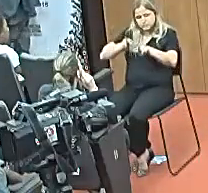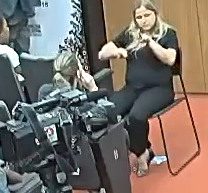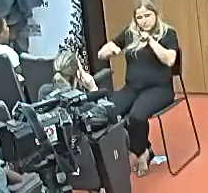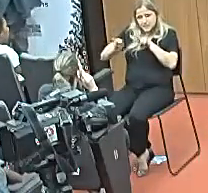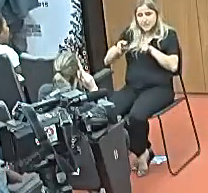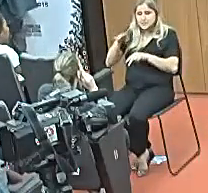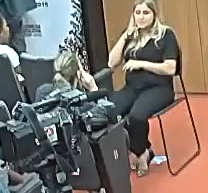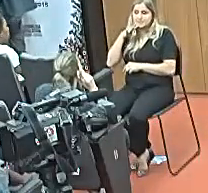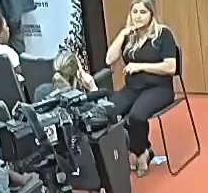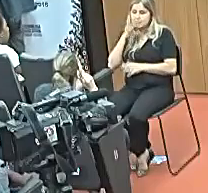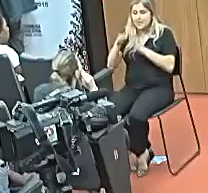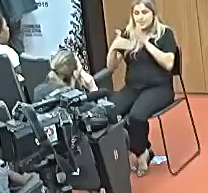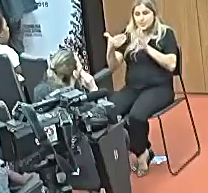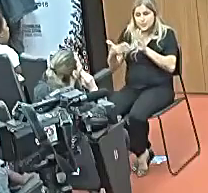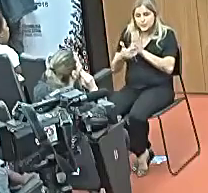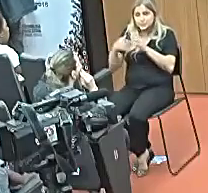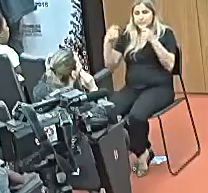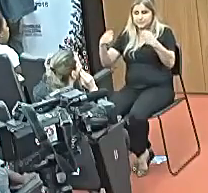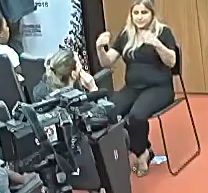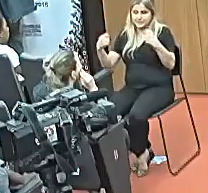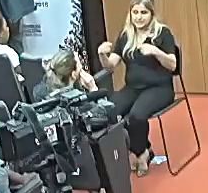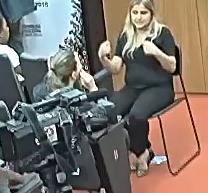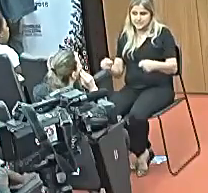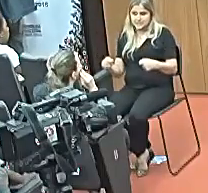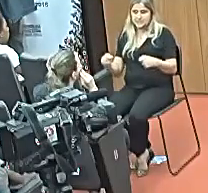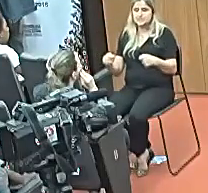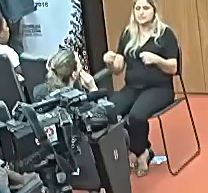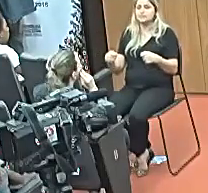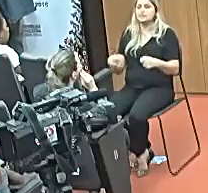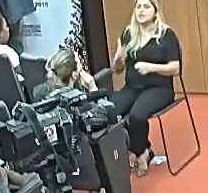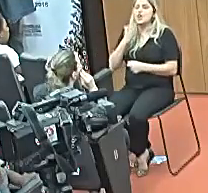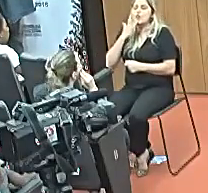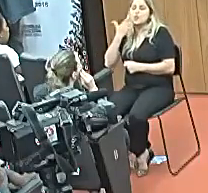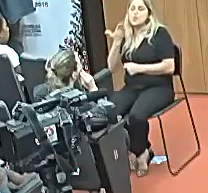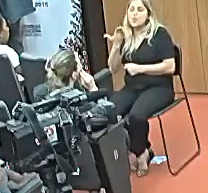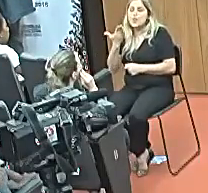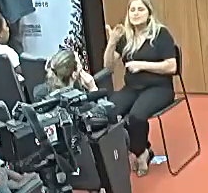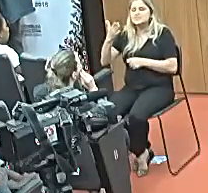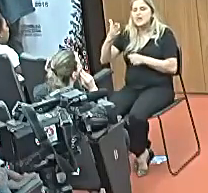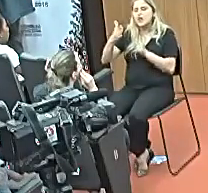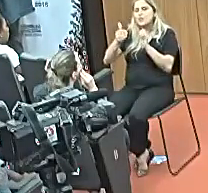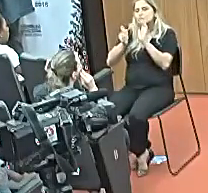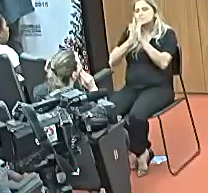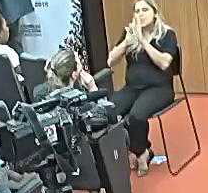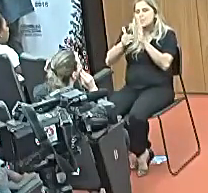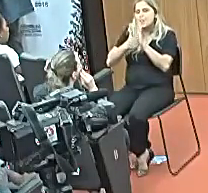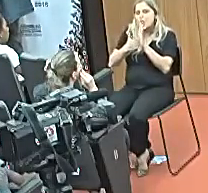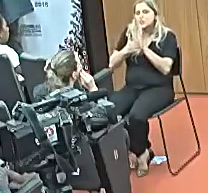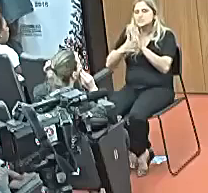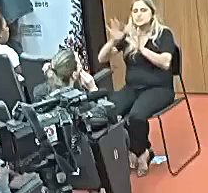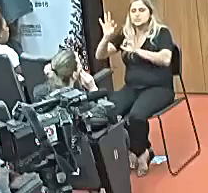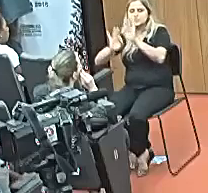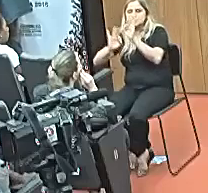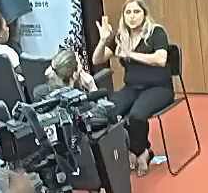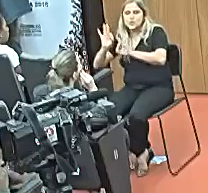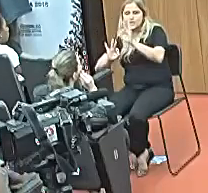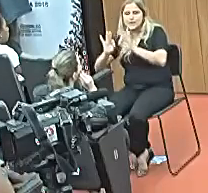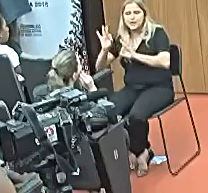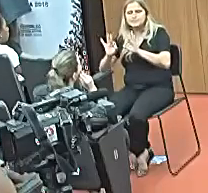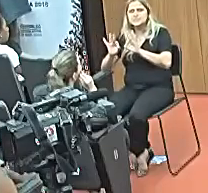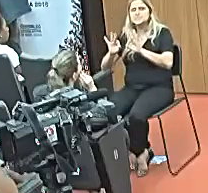trazer essa aderência que o matheus comentou neu quais os projetos quais programas previstos têm maior